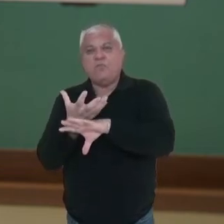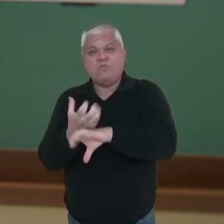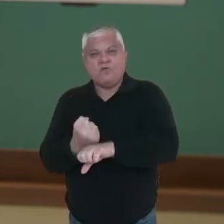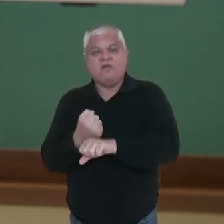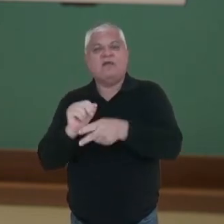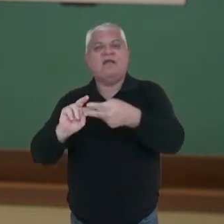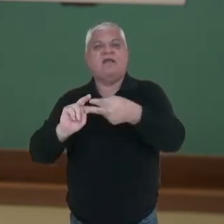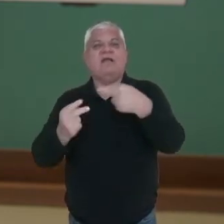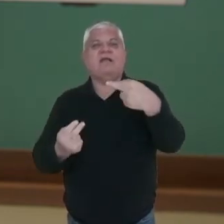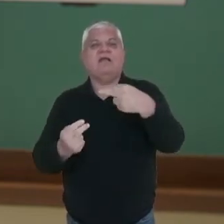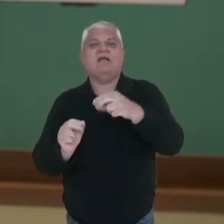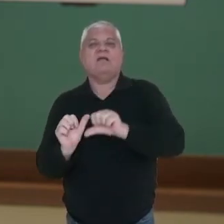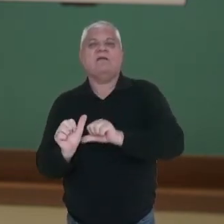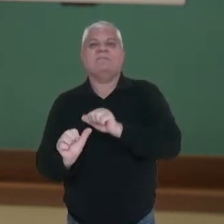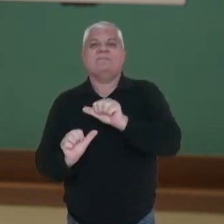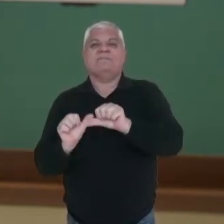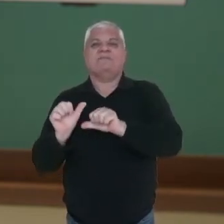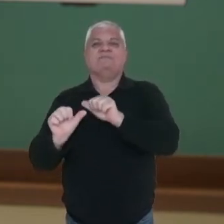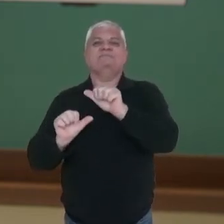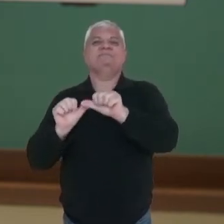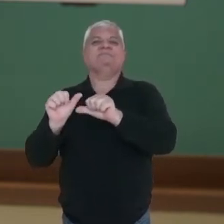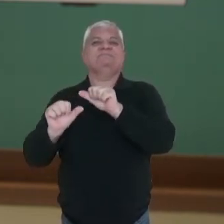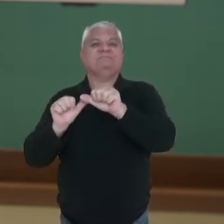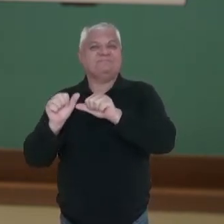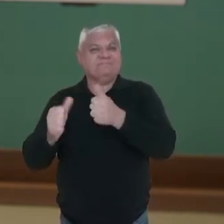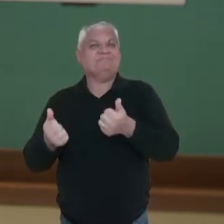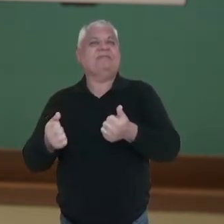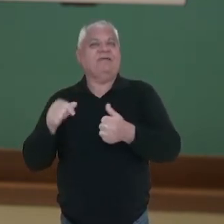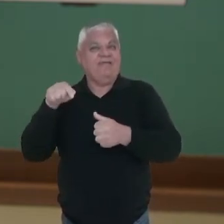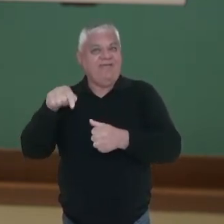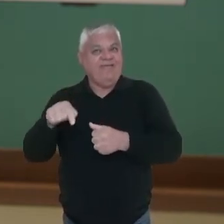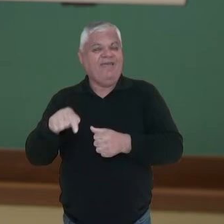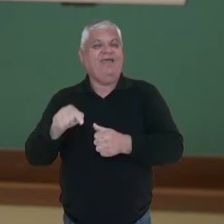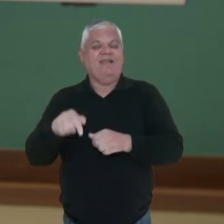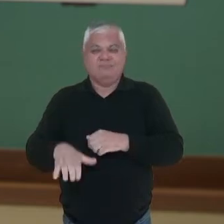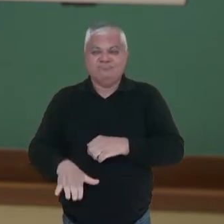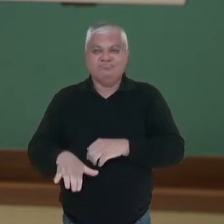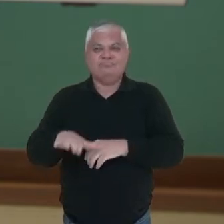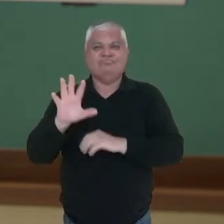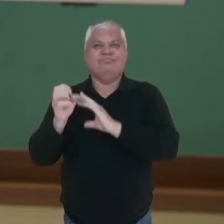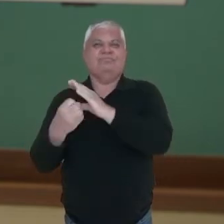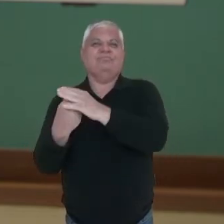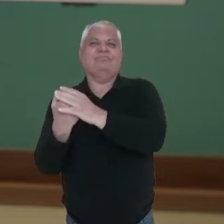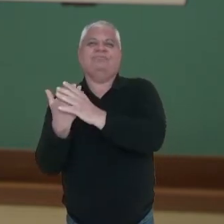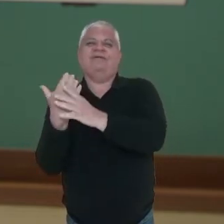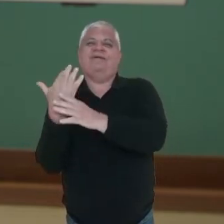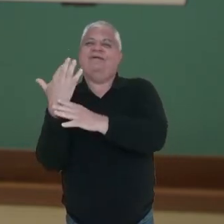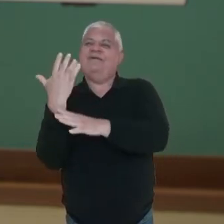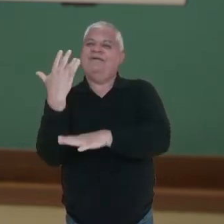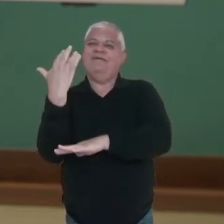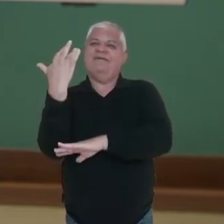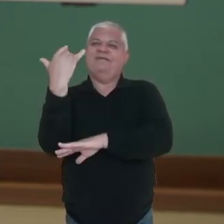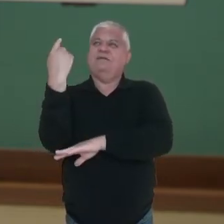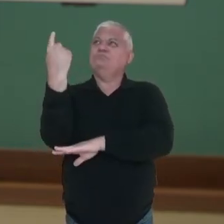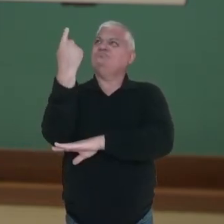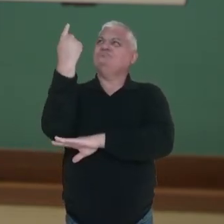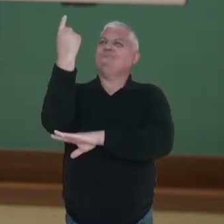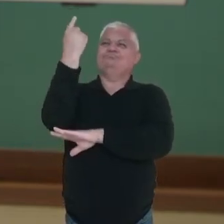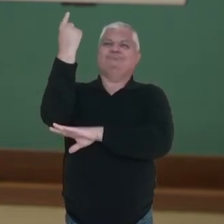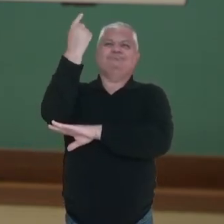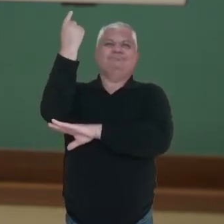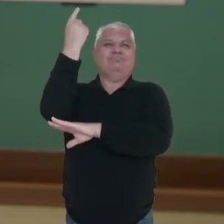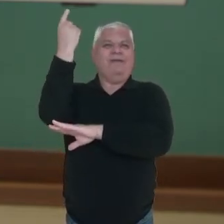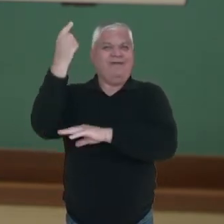extra. E aí, a partir de técnicas de indução, de crescimento, eu faço com que essa planta cresça e vire